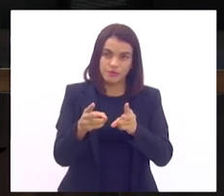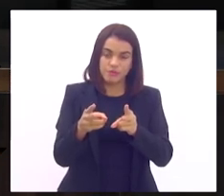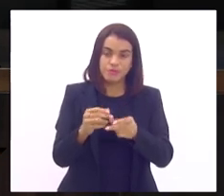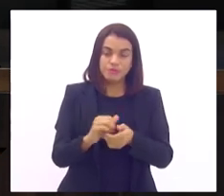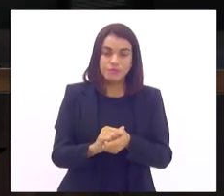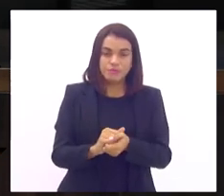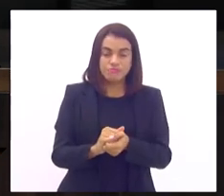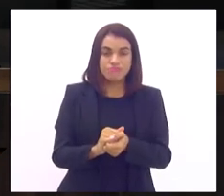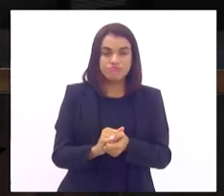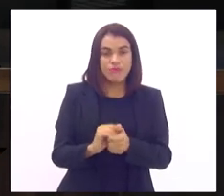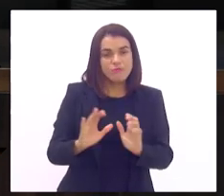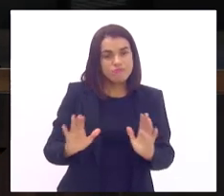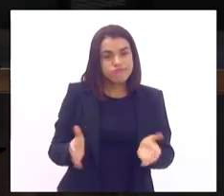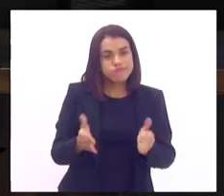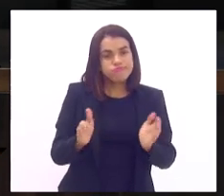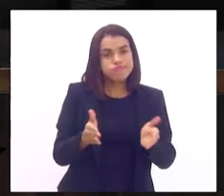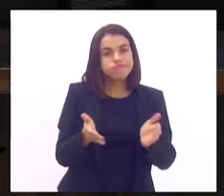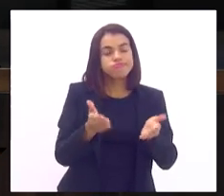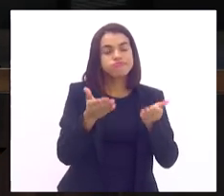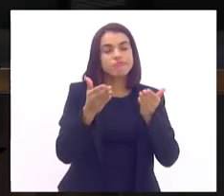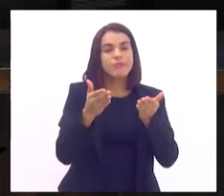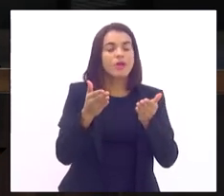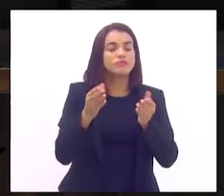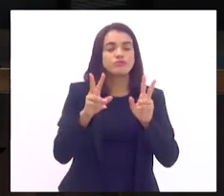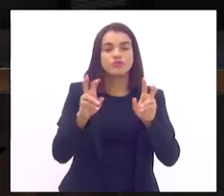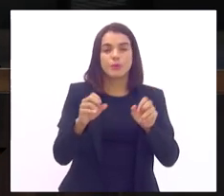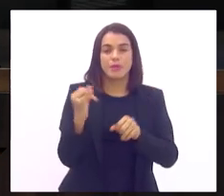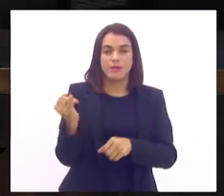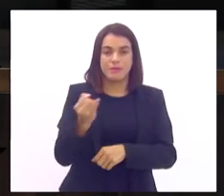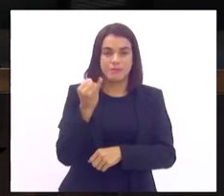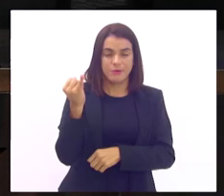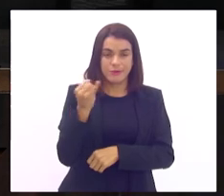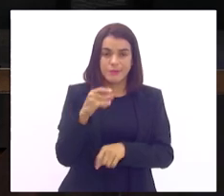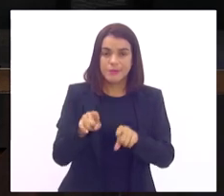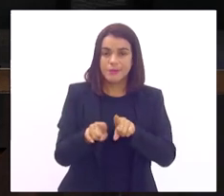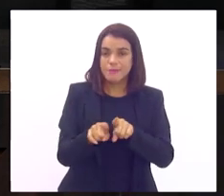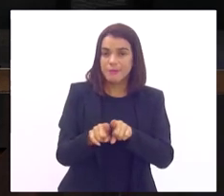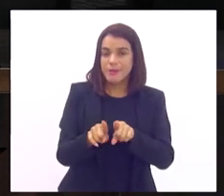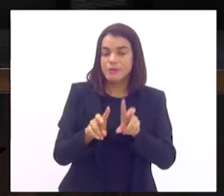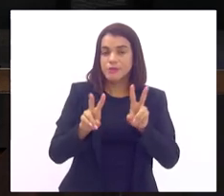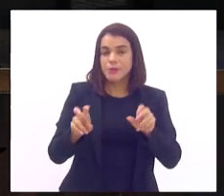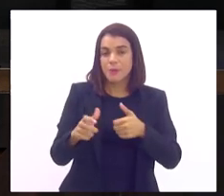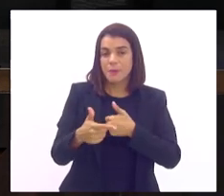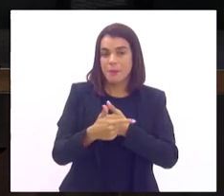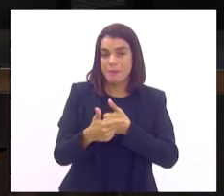e realçou ainda mais a importância e o papel